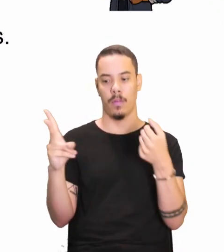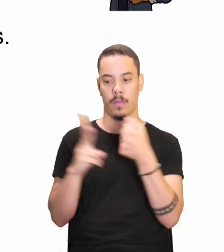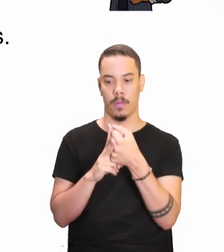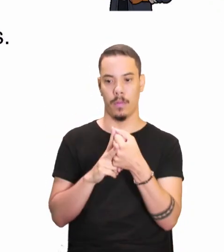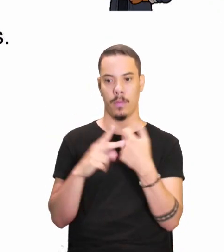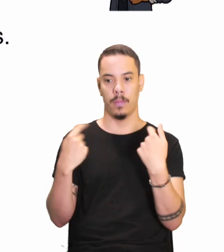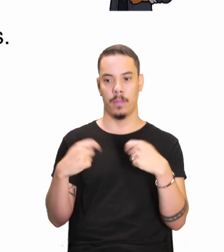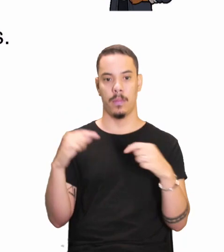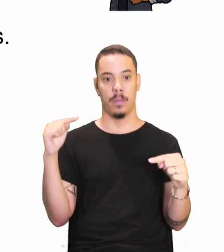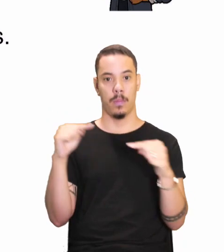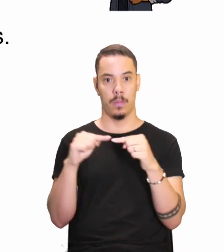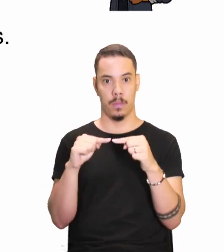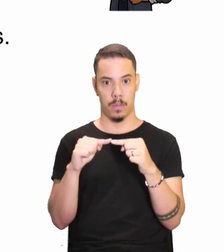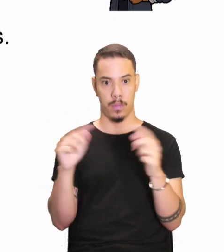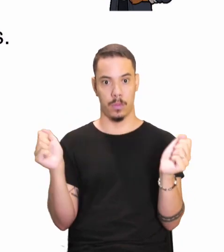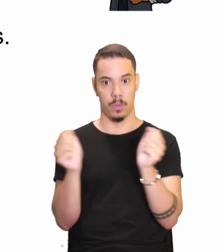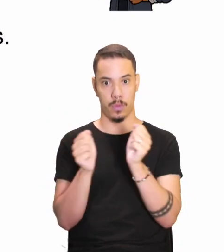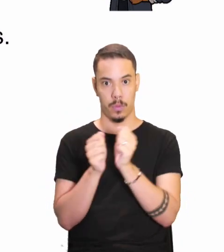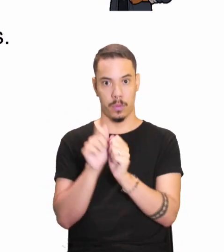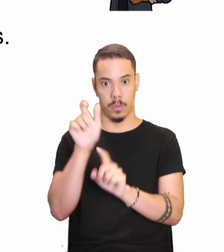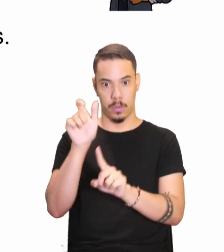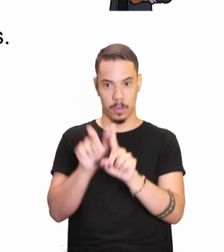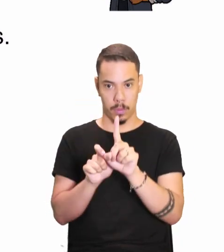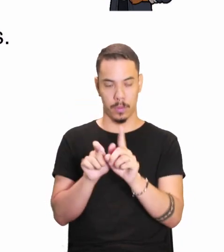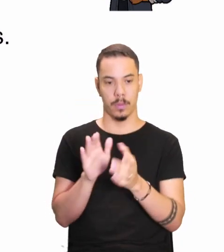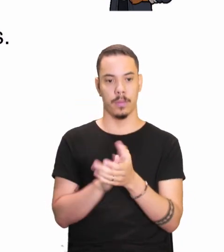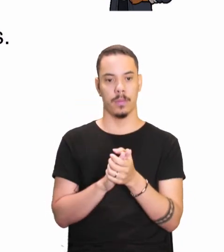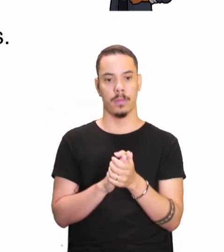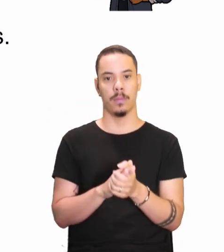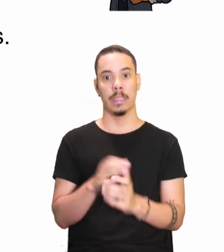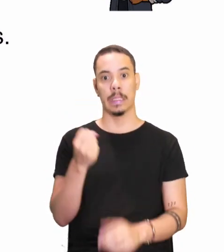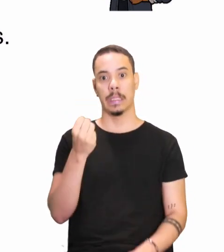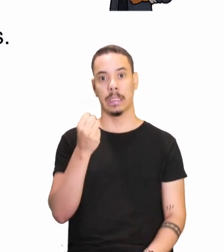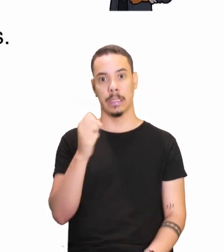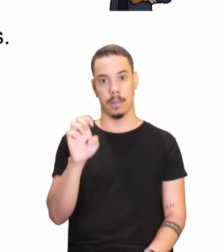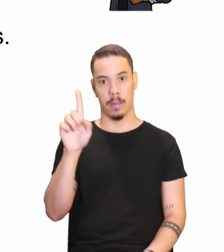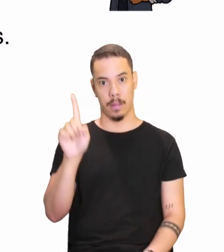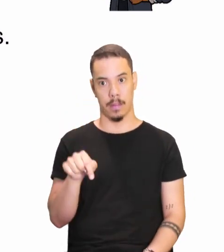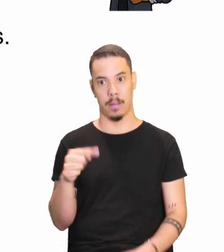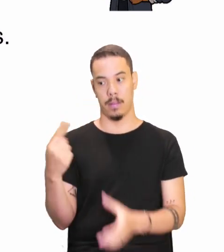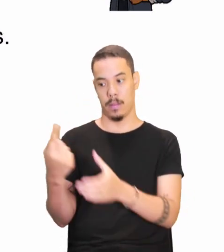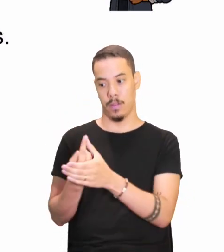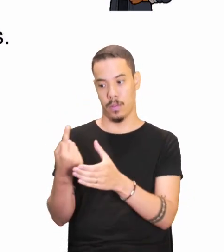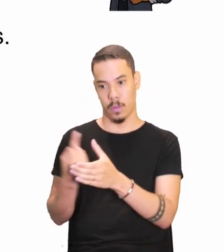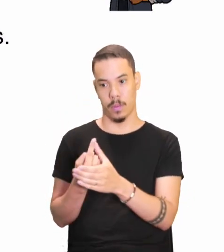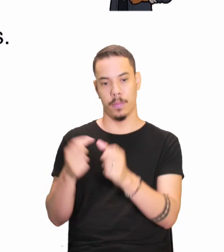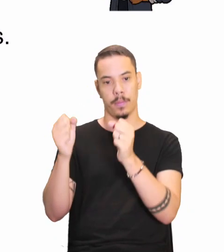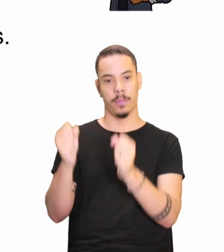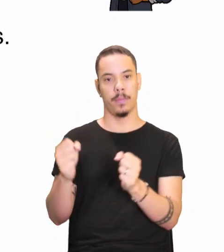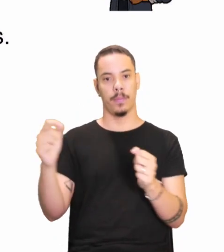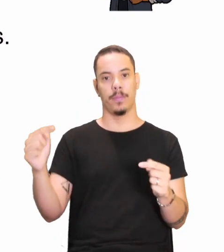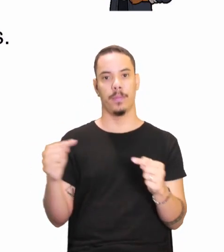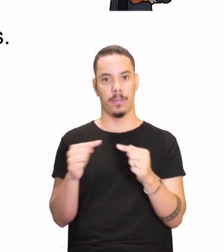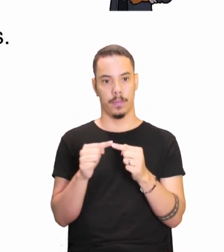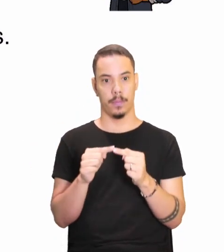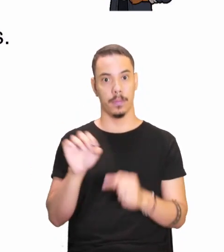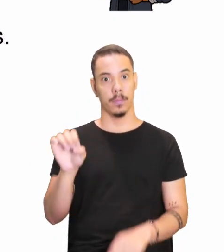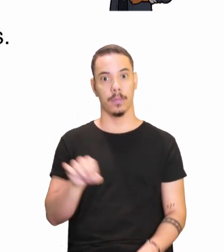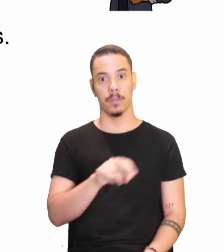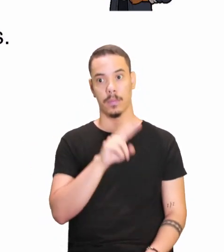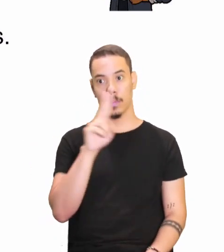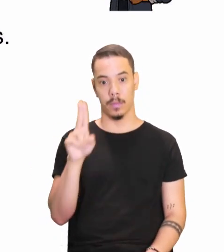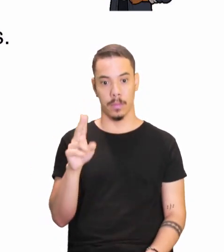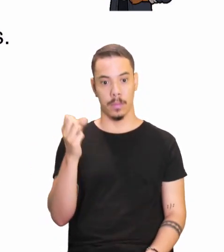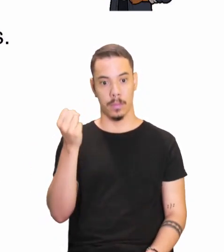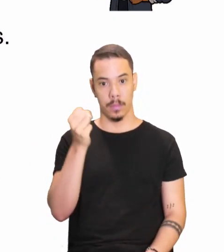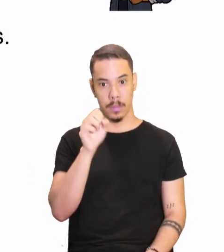concordância com quem? Com o seu sujeito. Se o sujeito está no singular, o verbo fica no singular. Se o sujeito estiver